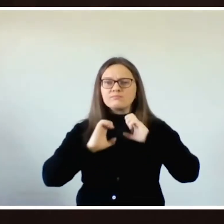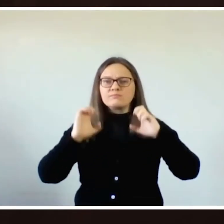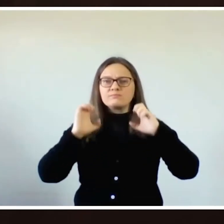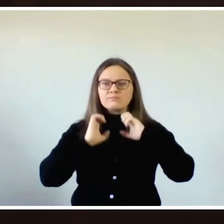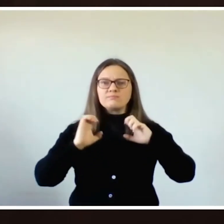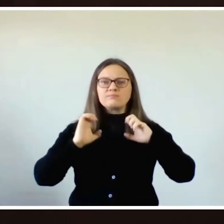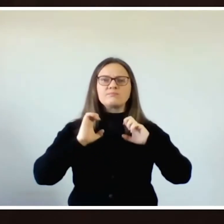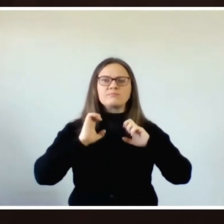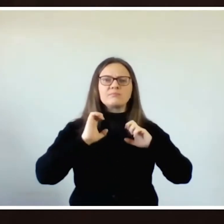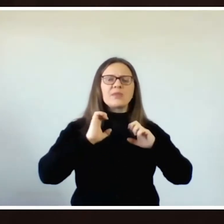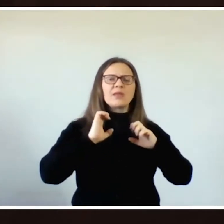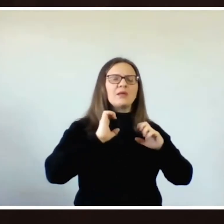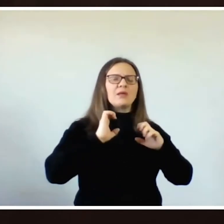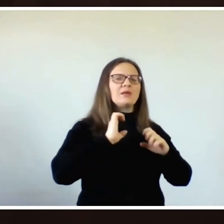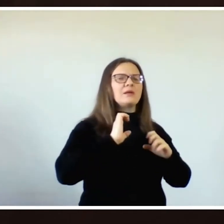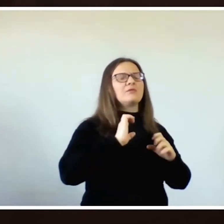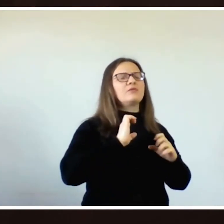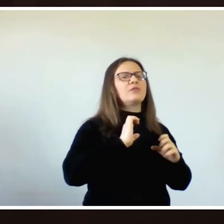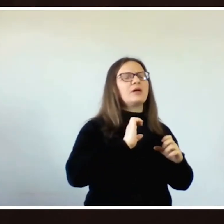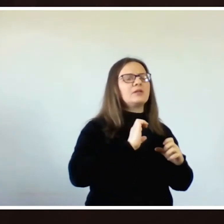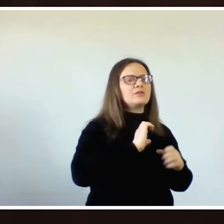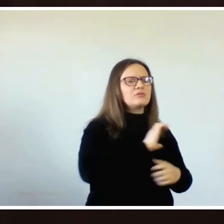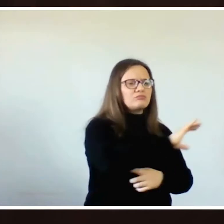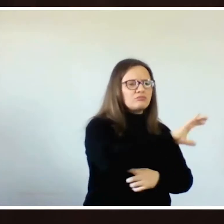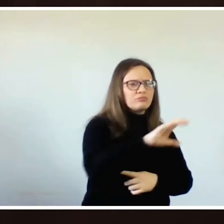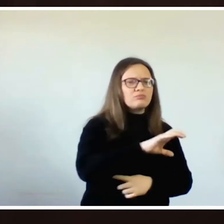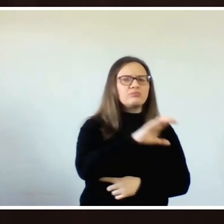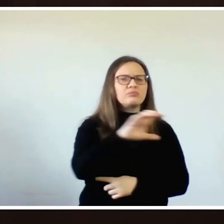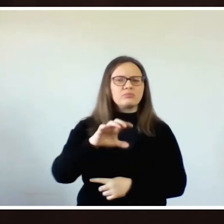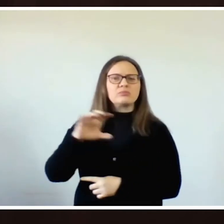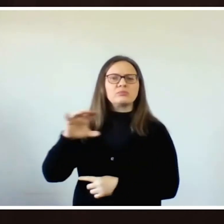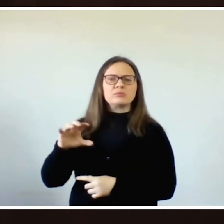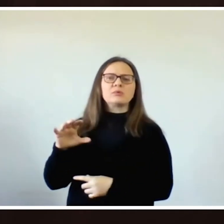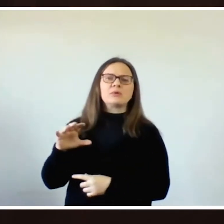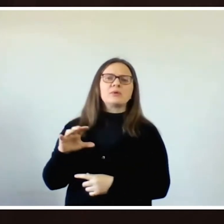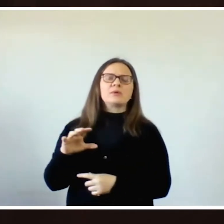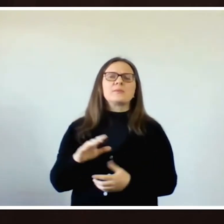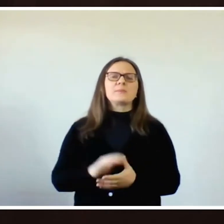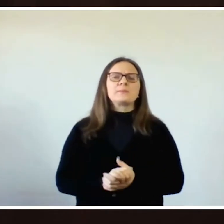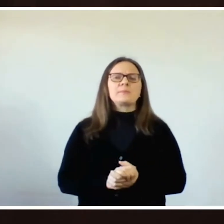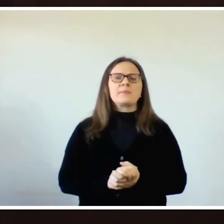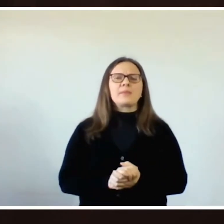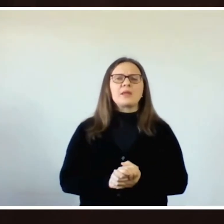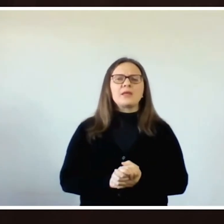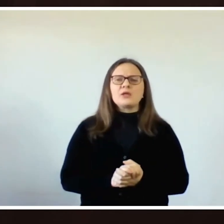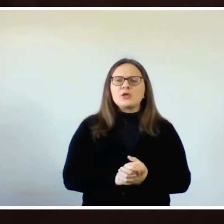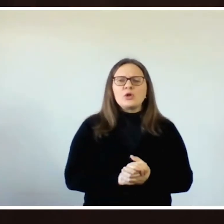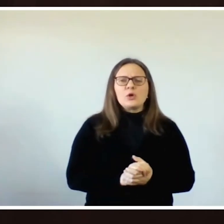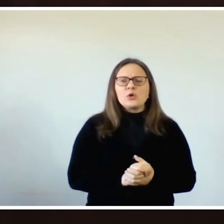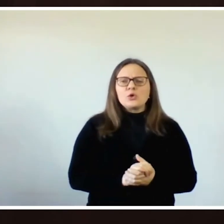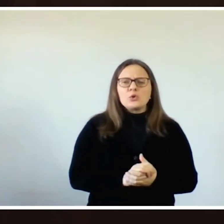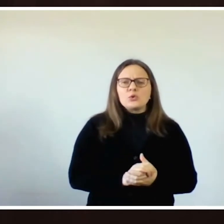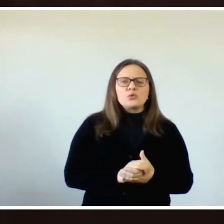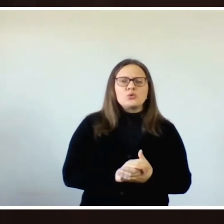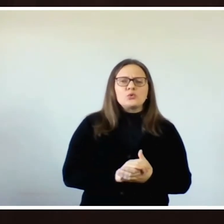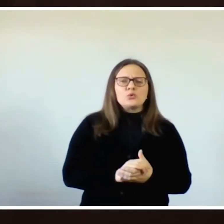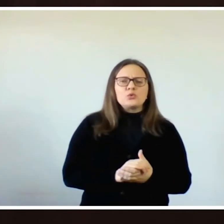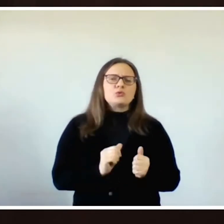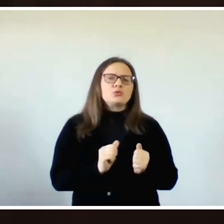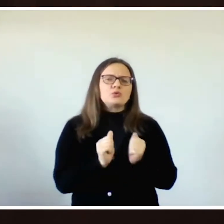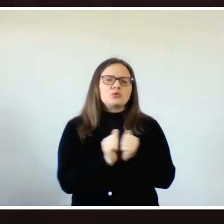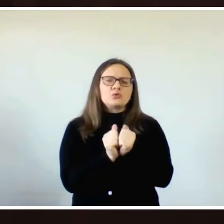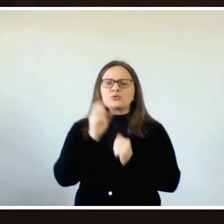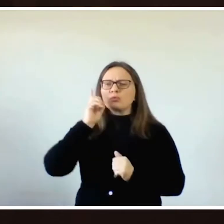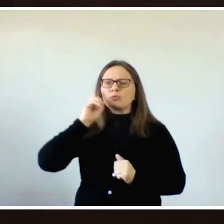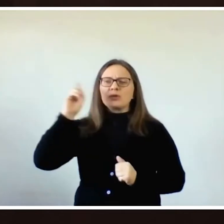parte, cooperando com eles o Senhor. Ué, o Senhor está lá no céu, como é que coopera aqui na terra conosco? Aleluia, Ele